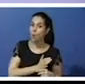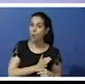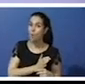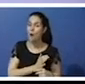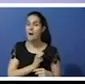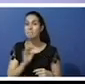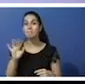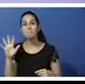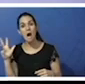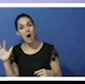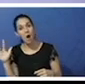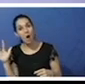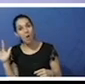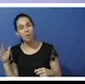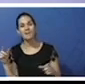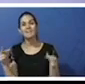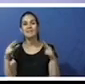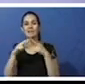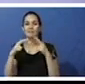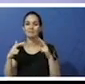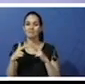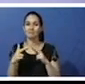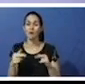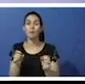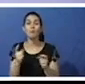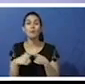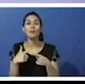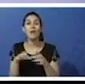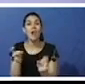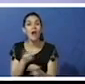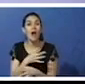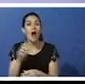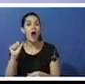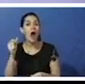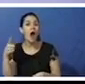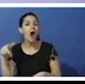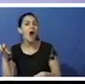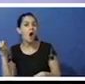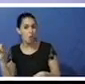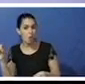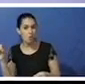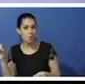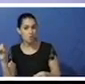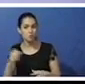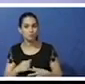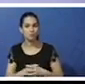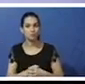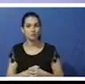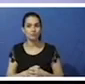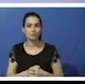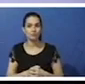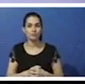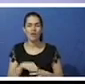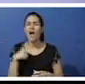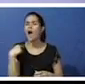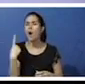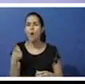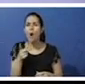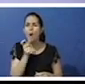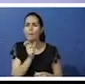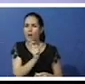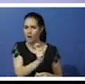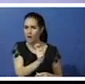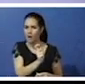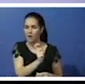rima com mão. Termina com mão. Então, olha aqui. Próxima